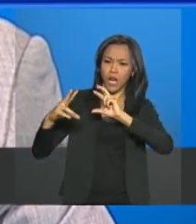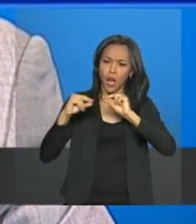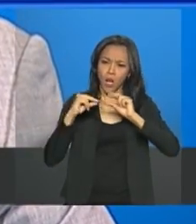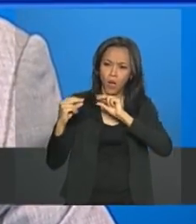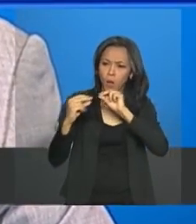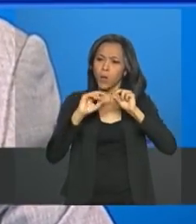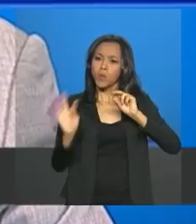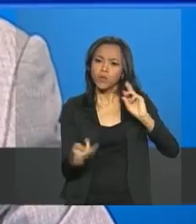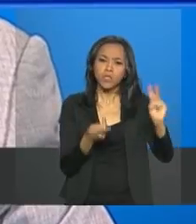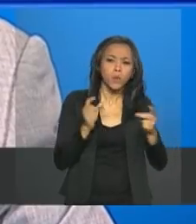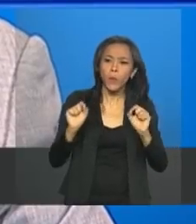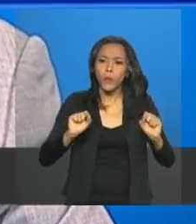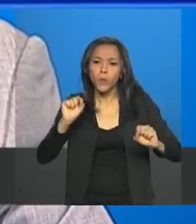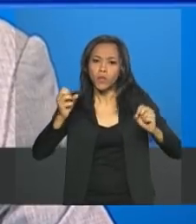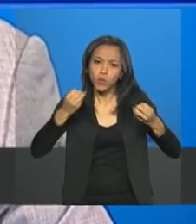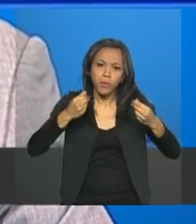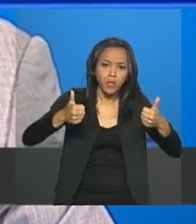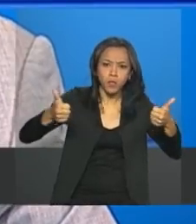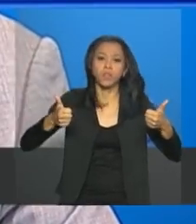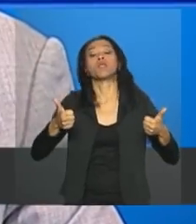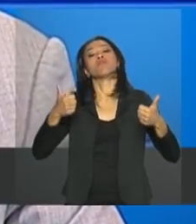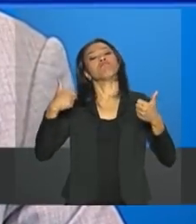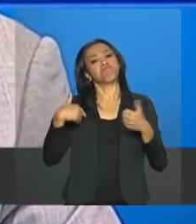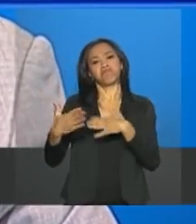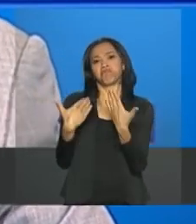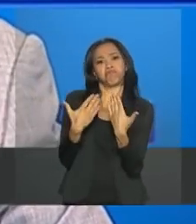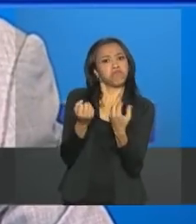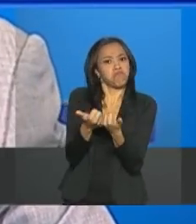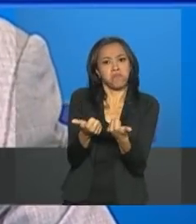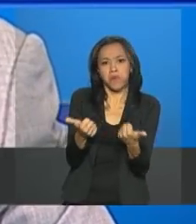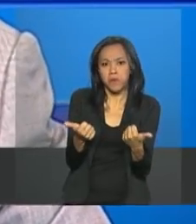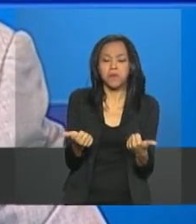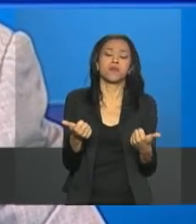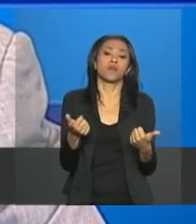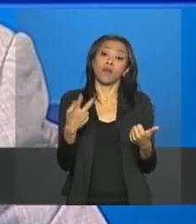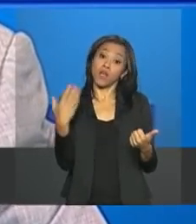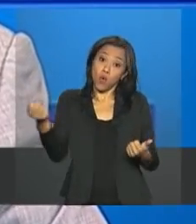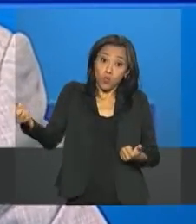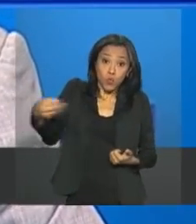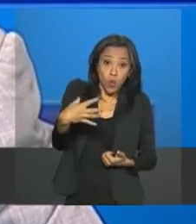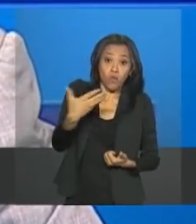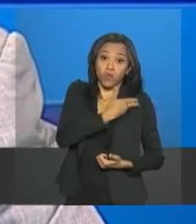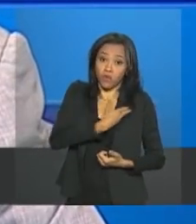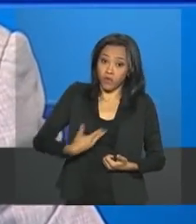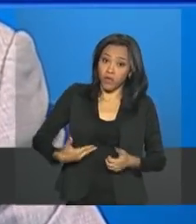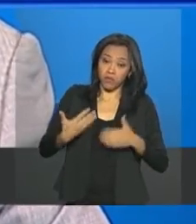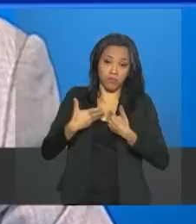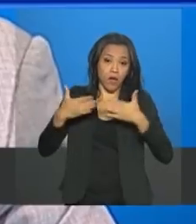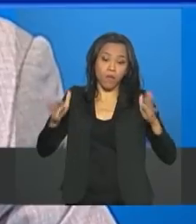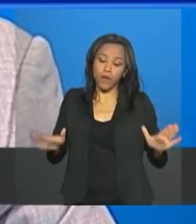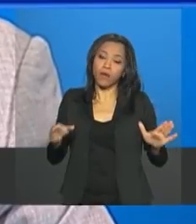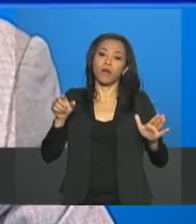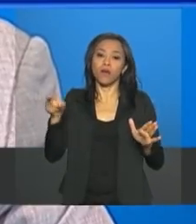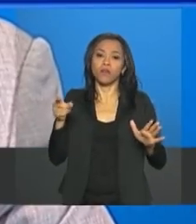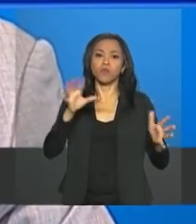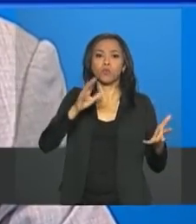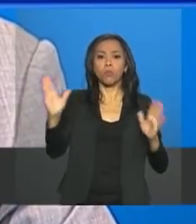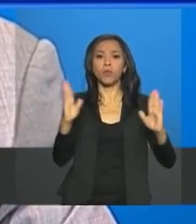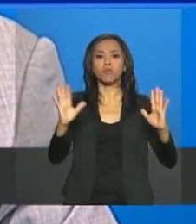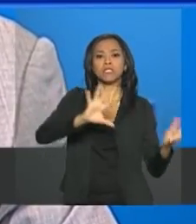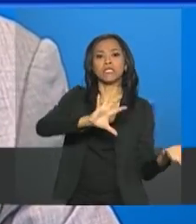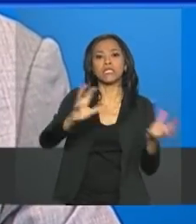e é isso que nós estamos celebrando ao novo governo estamos à disposição para contribuir no processo de transição